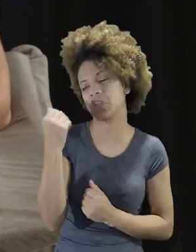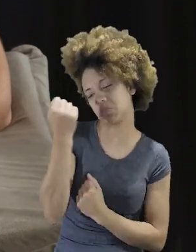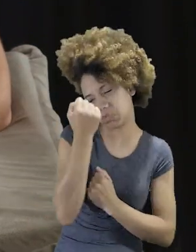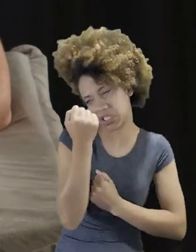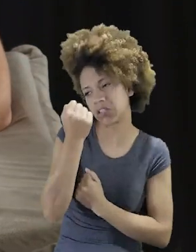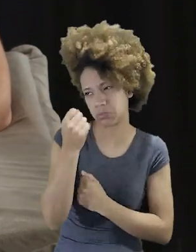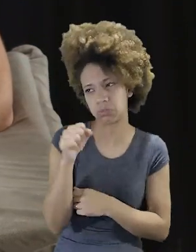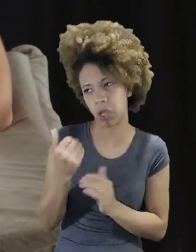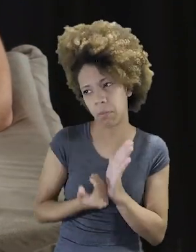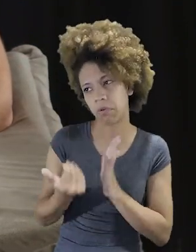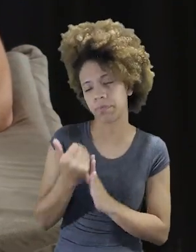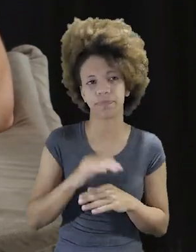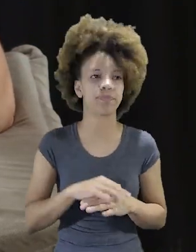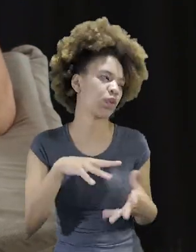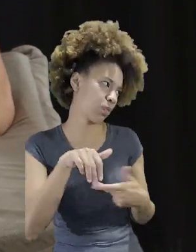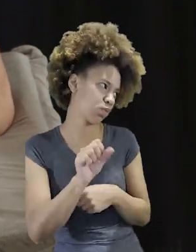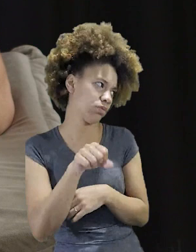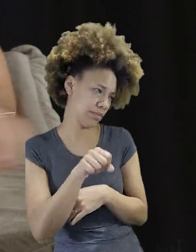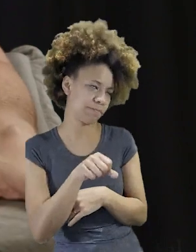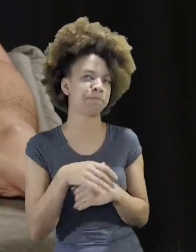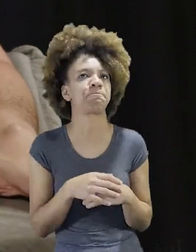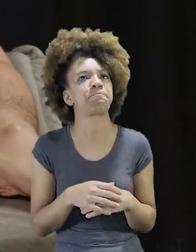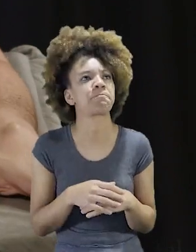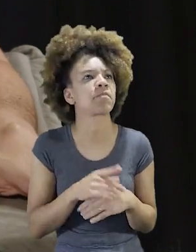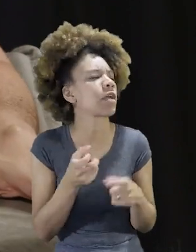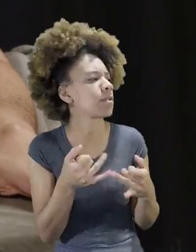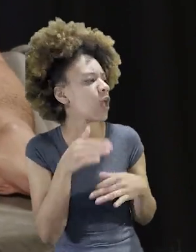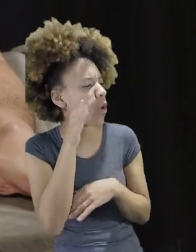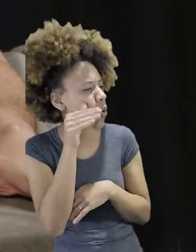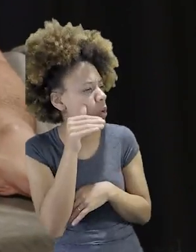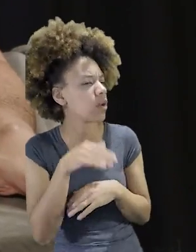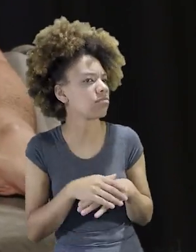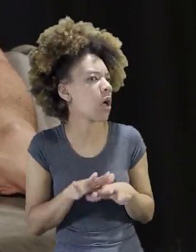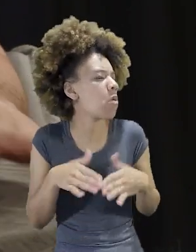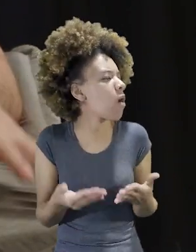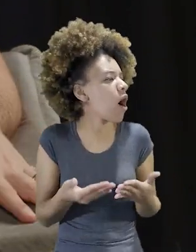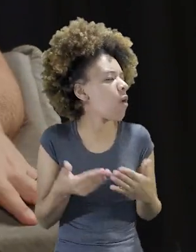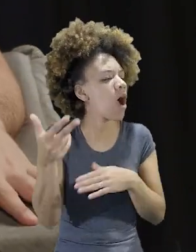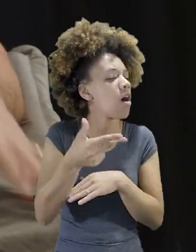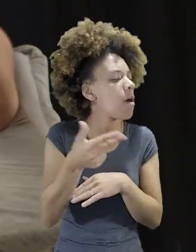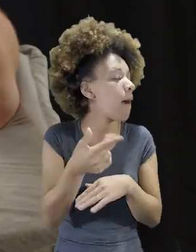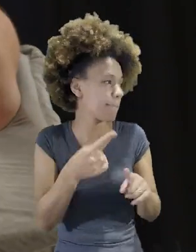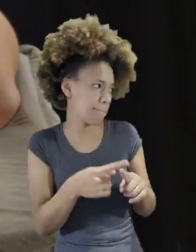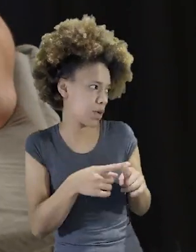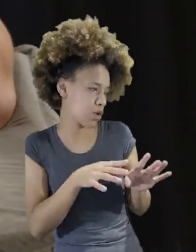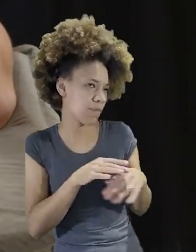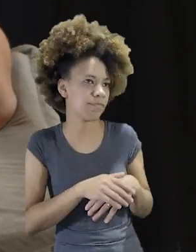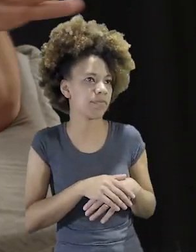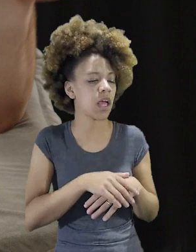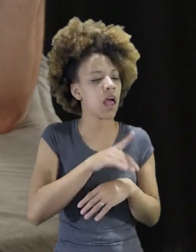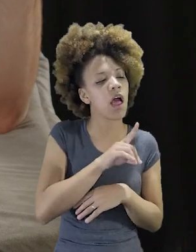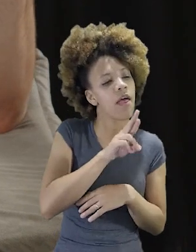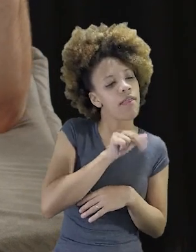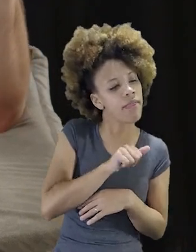me fala disso daí que eu tô muito curioso assim quais são os tipos de rap porque assim eu uso assim Trap que eu também não sei porque assim eu